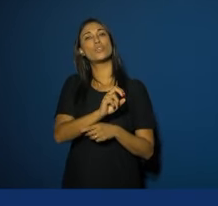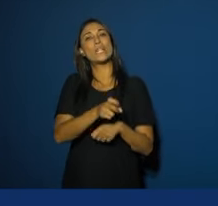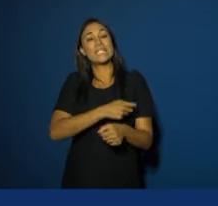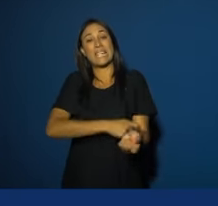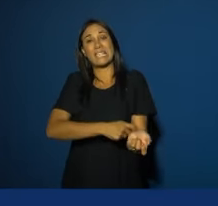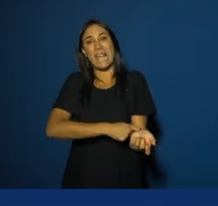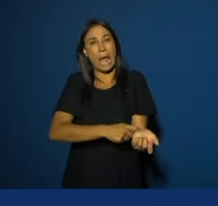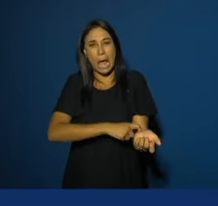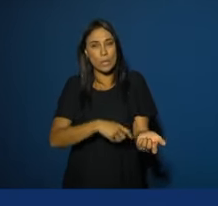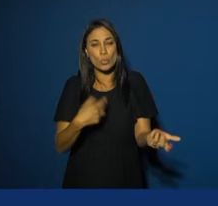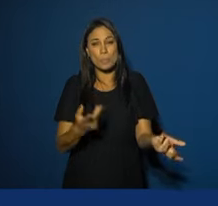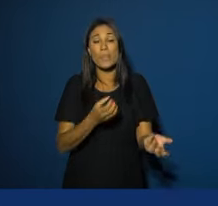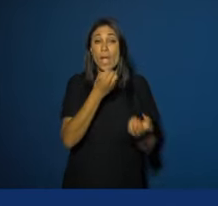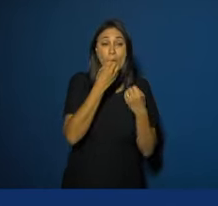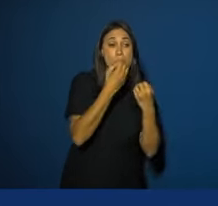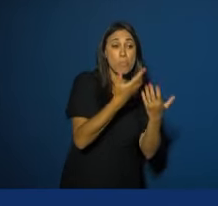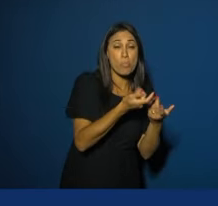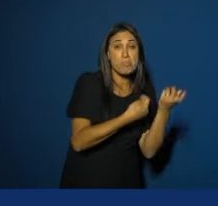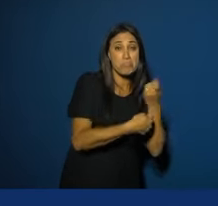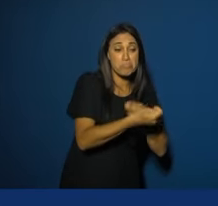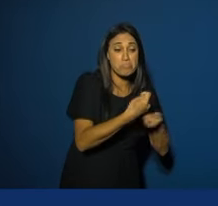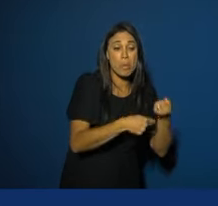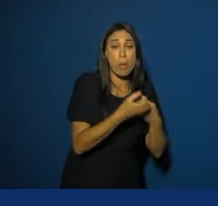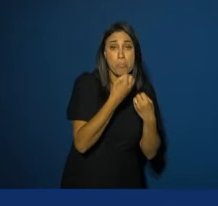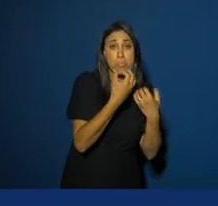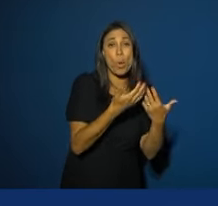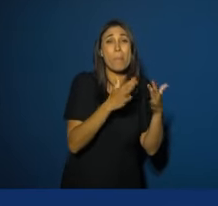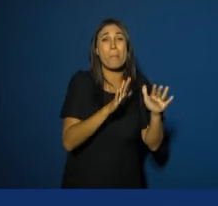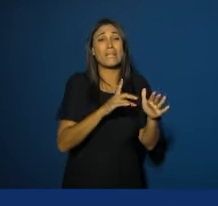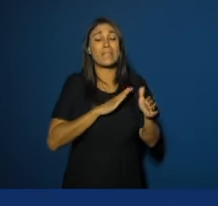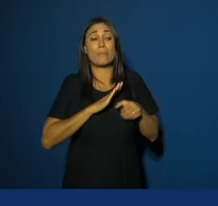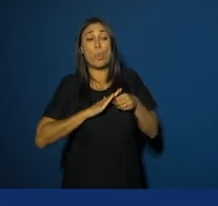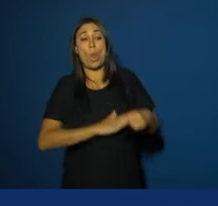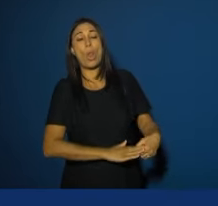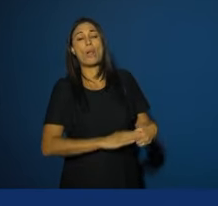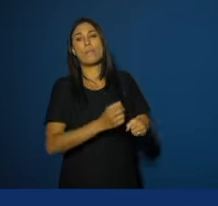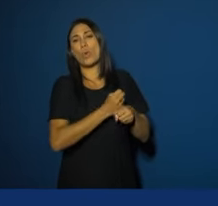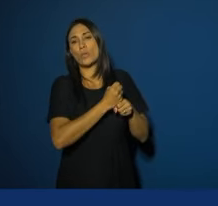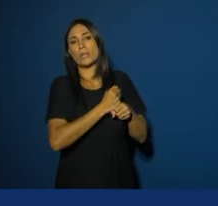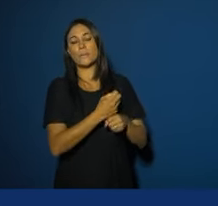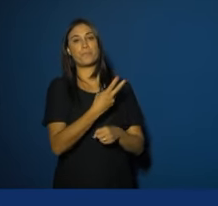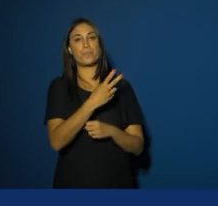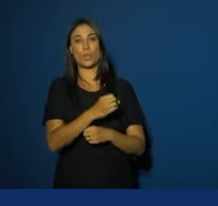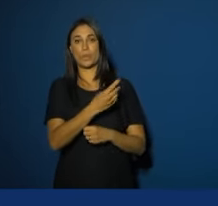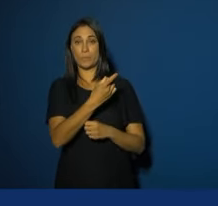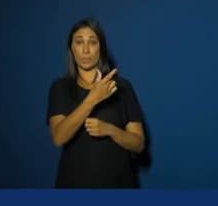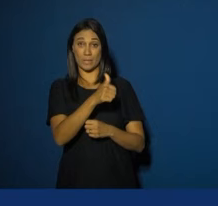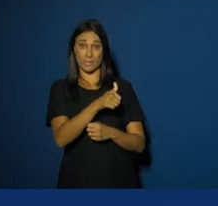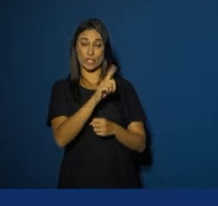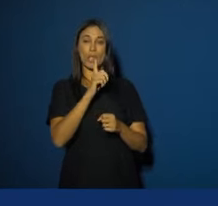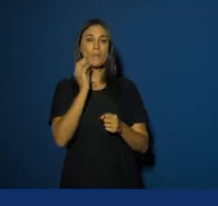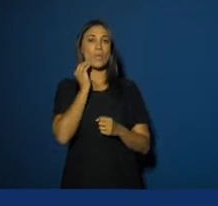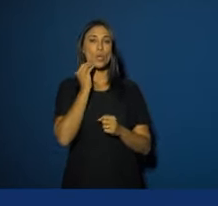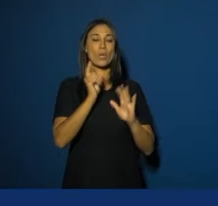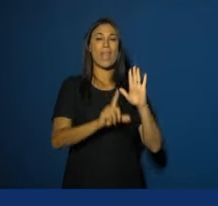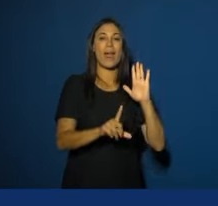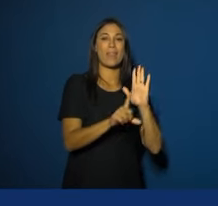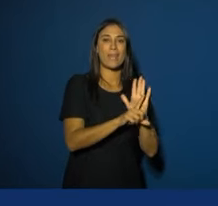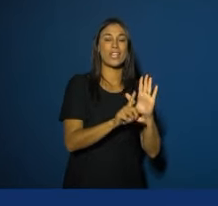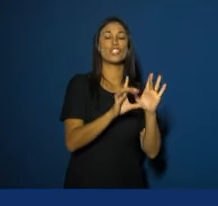que em tese seriam bons mas que estavam com investimentos represados há muito tempo lá em 2017 tentou-se a lei de